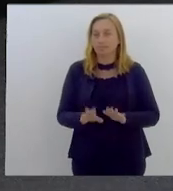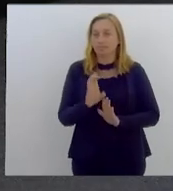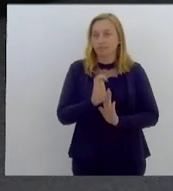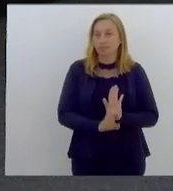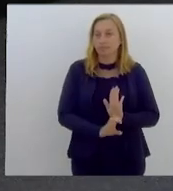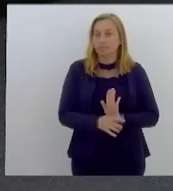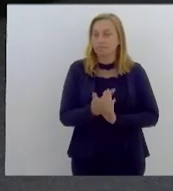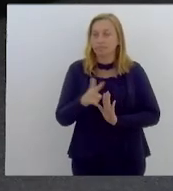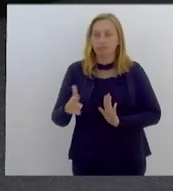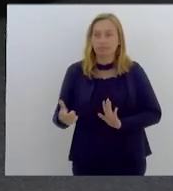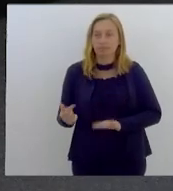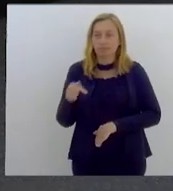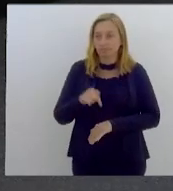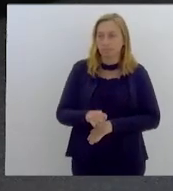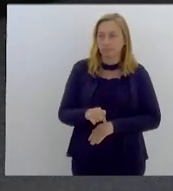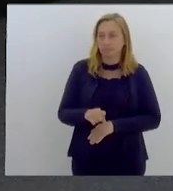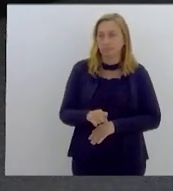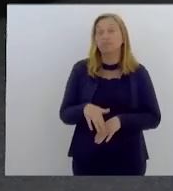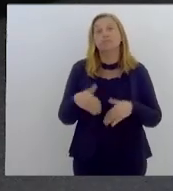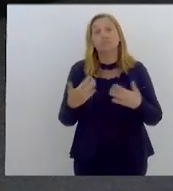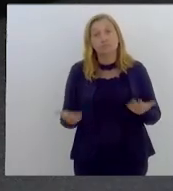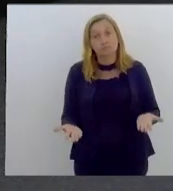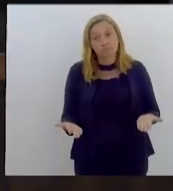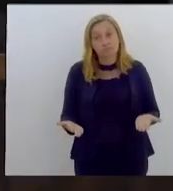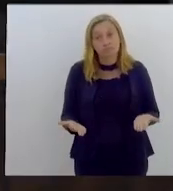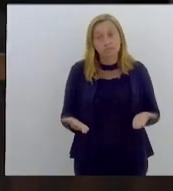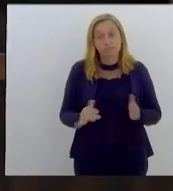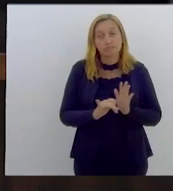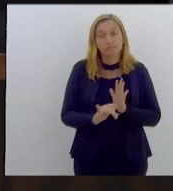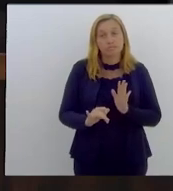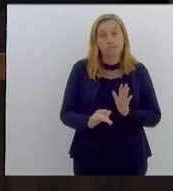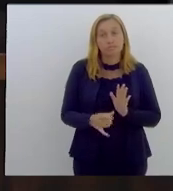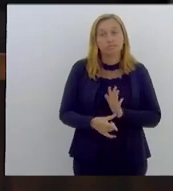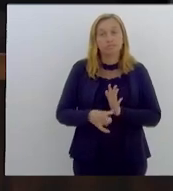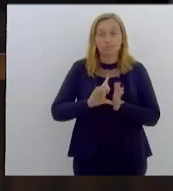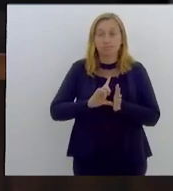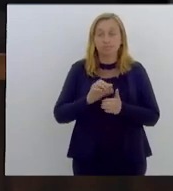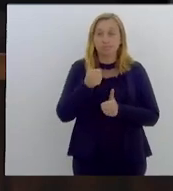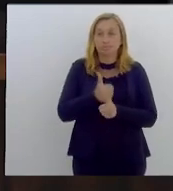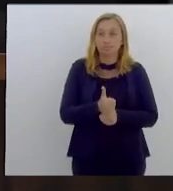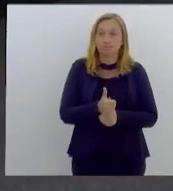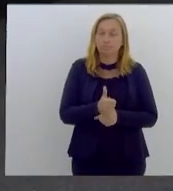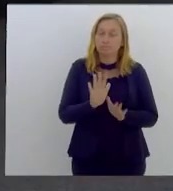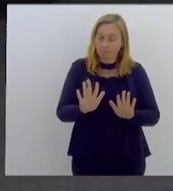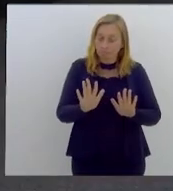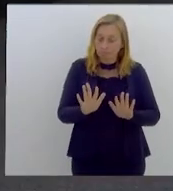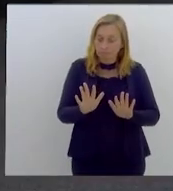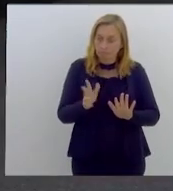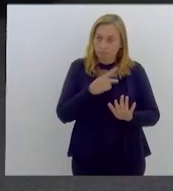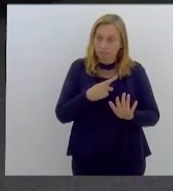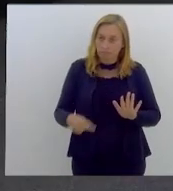não estão aqui. Então, a excelência publica antes o substitutivo. Não, não, não, presidente. Seguinte.